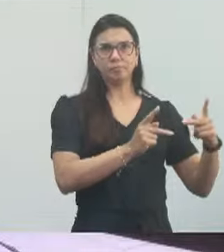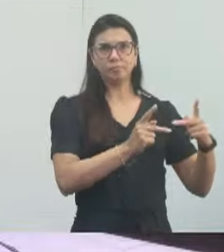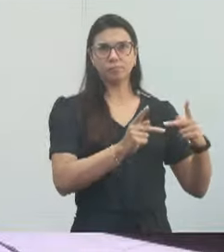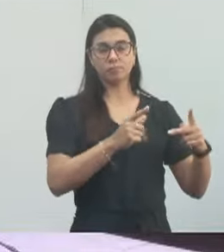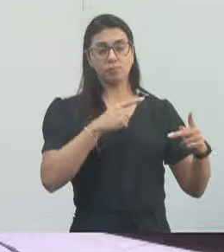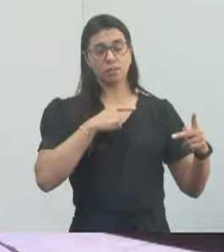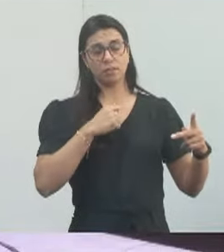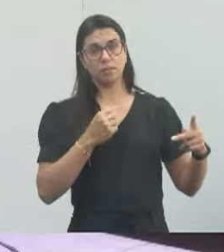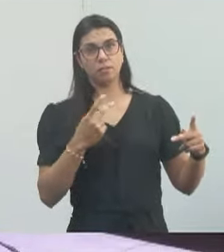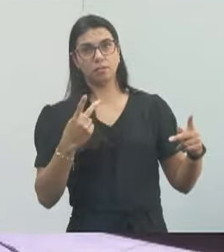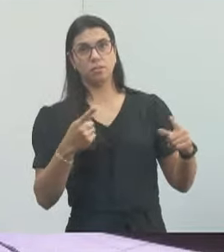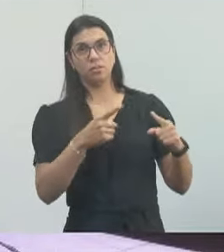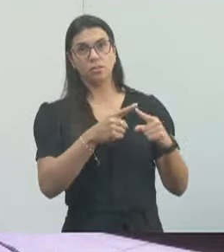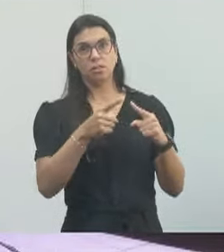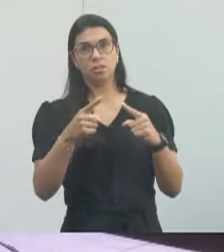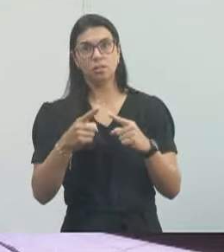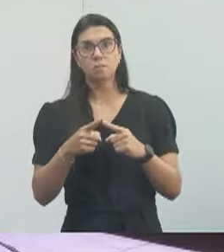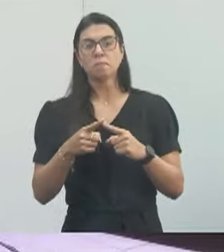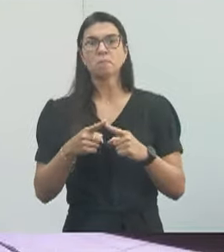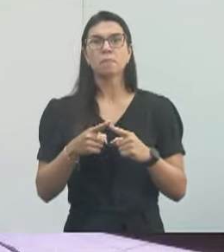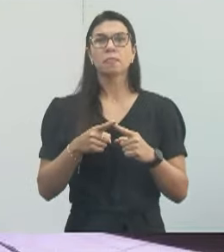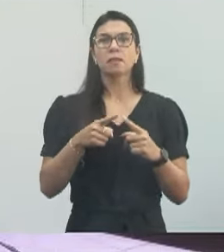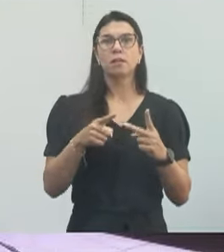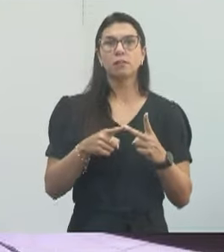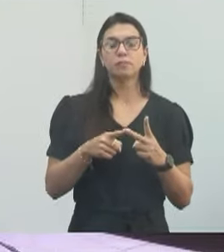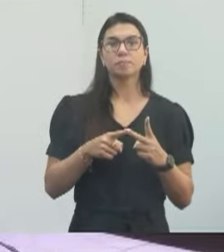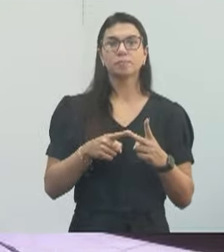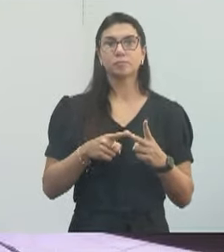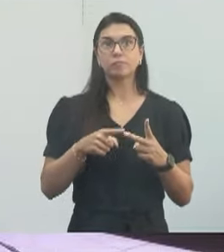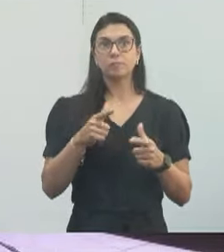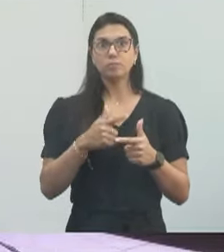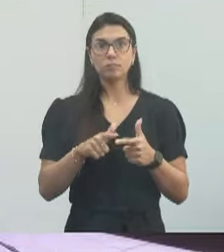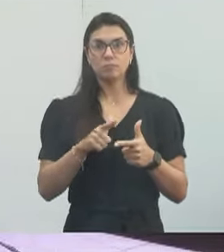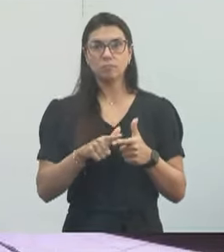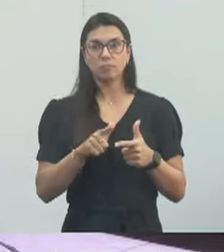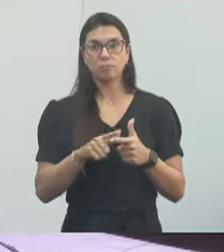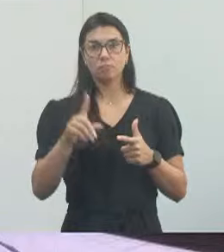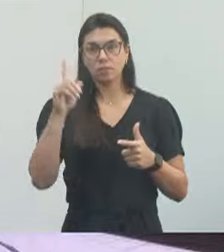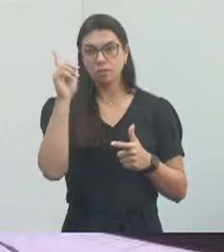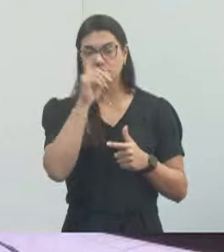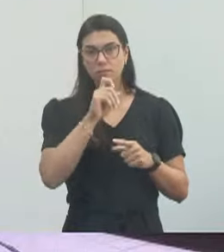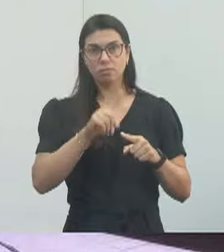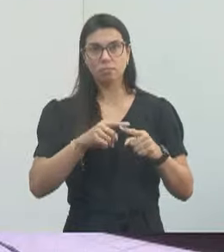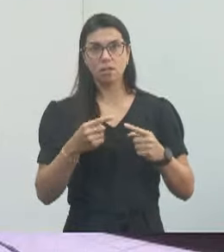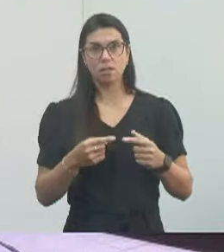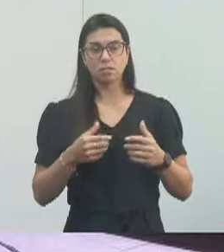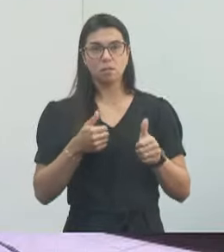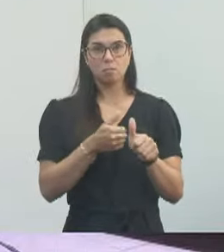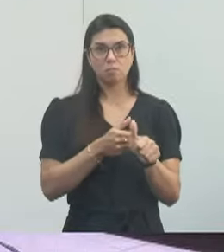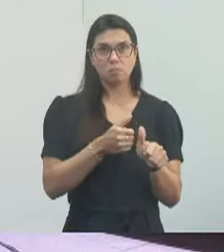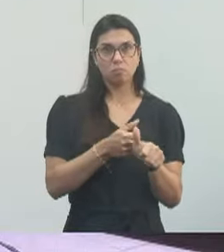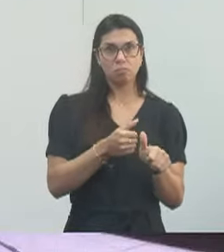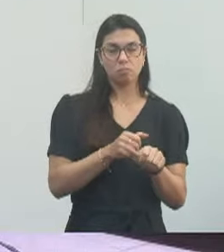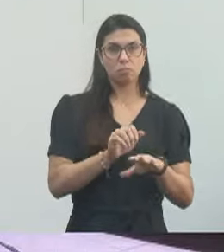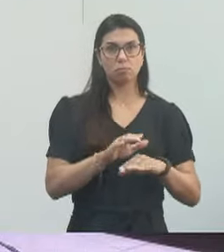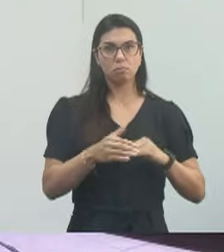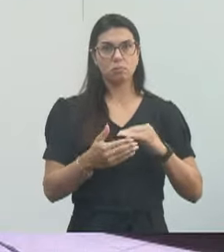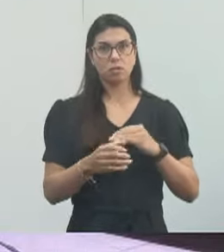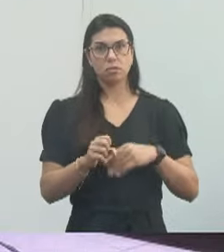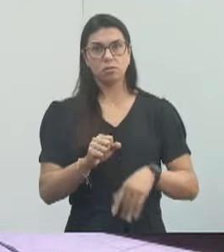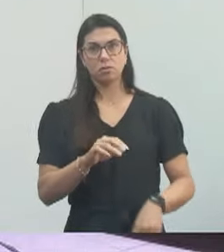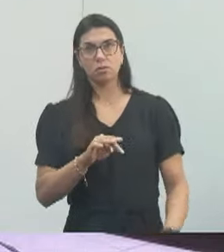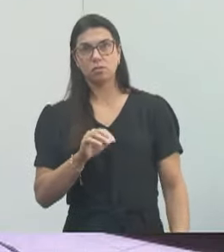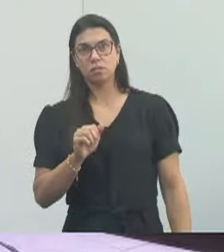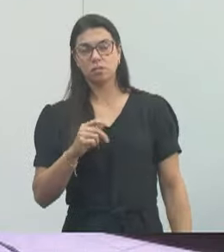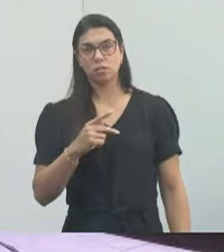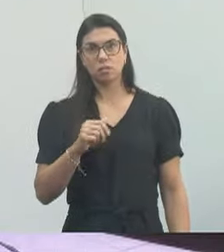situação difícil porque se for pela estrada velha Rio São Paulo quando chega no Santa Paula para né E se for aqui eh pela